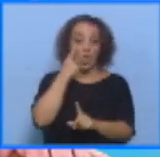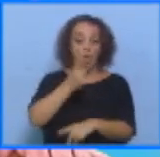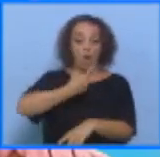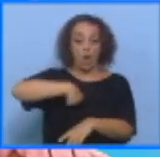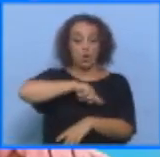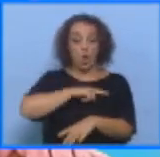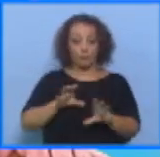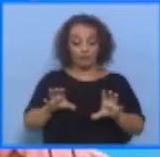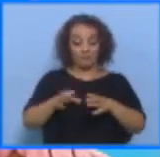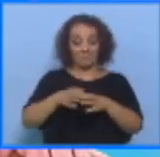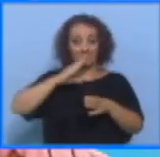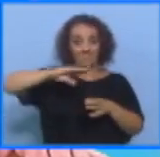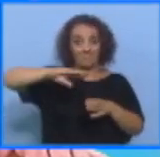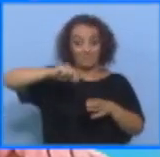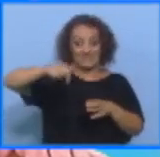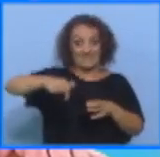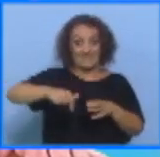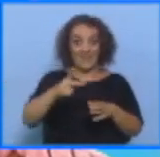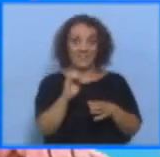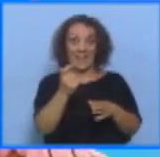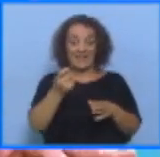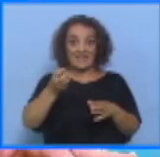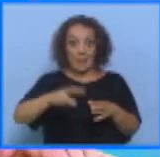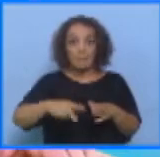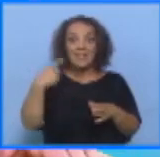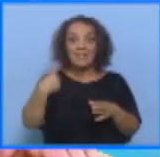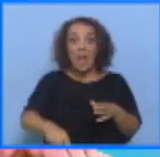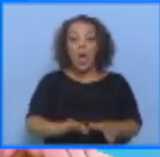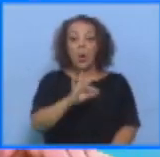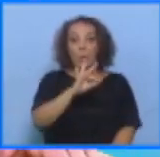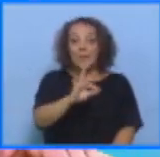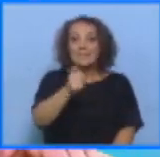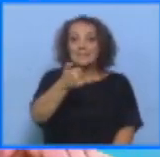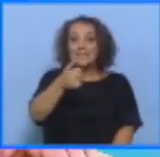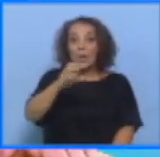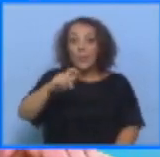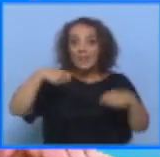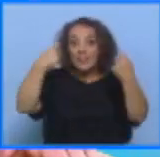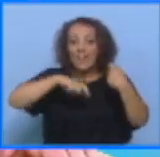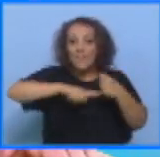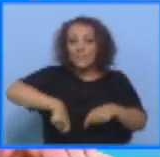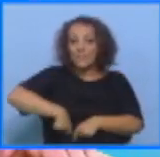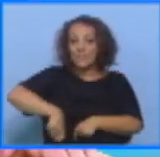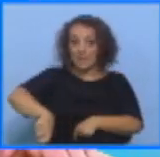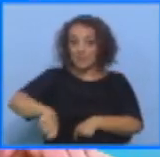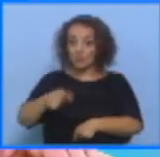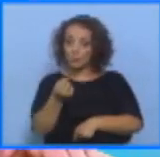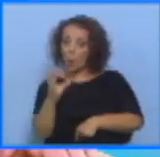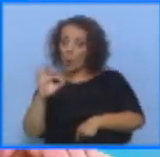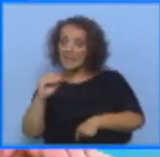de dominicanos no Vietnã tem 450 frades, 80 são estudantes,